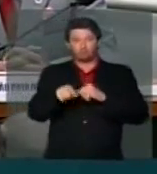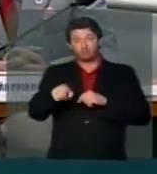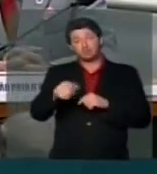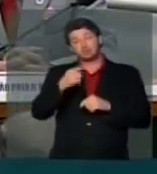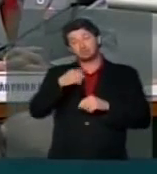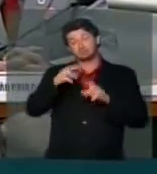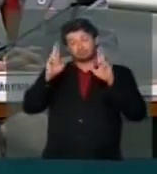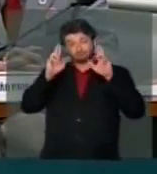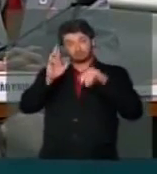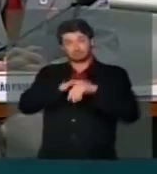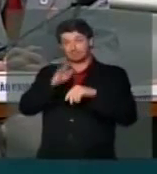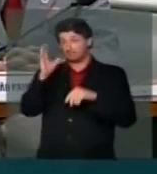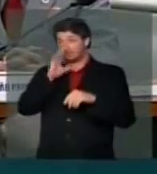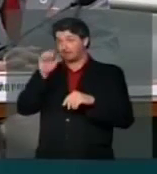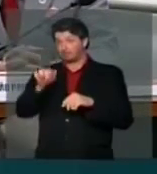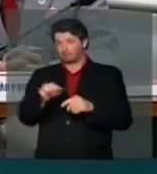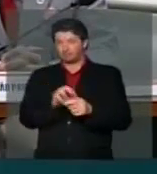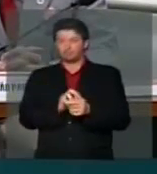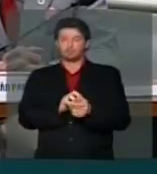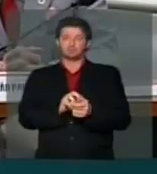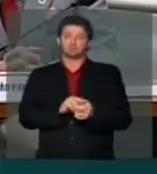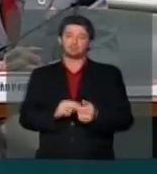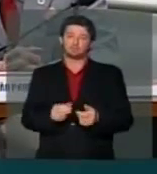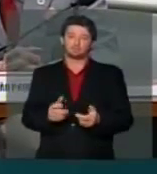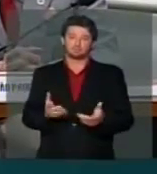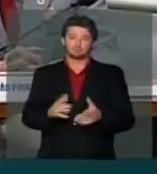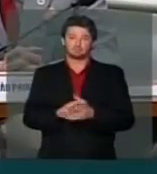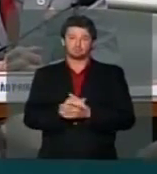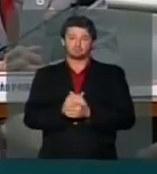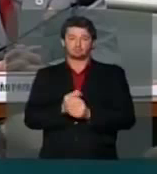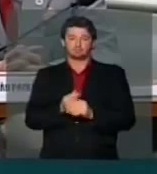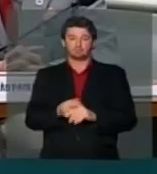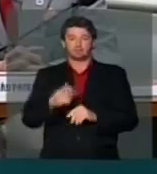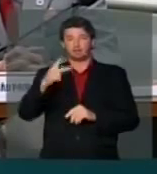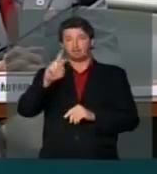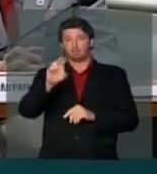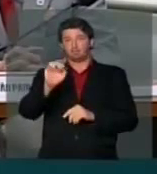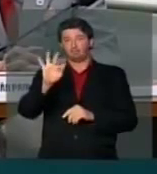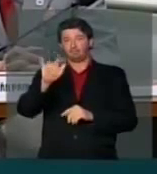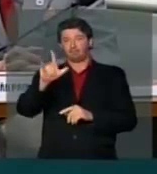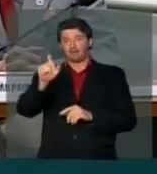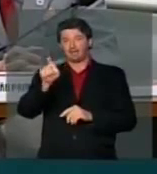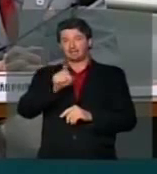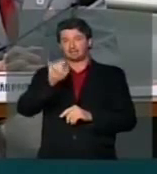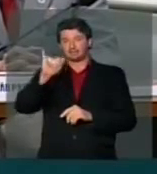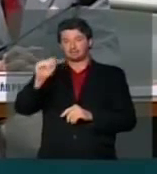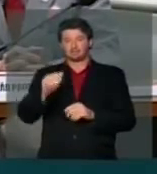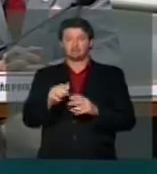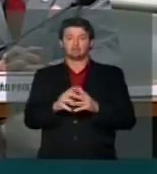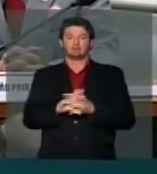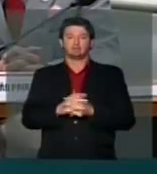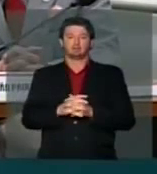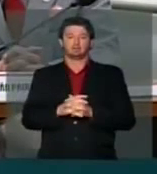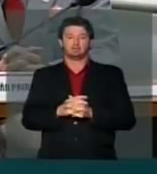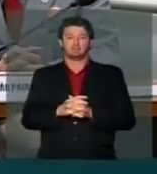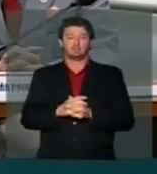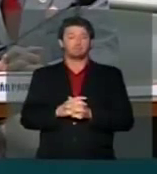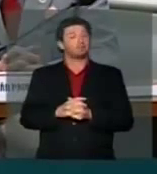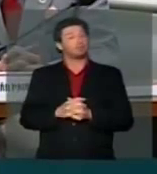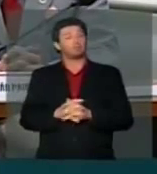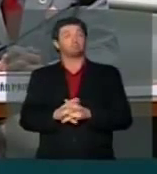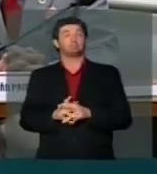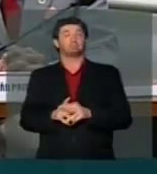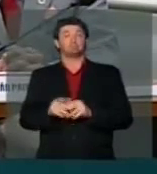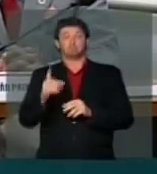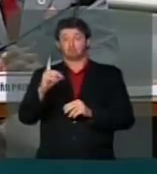cada vez mais e mais rápido, mais plenamente, a profilaxia, né, mostra esse avanço. No